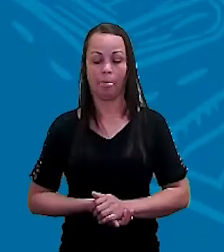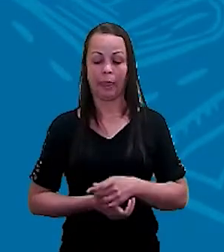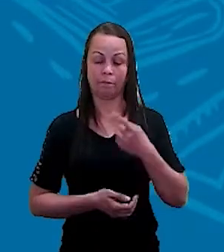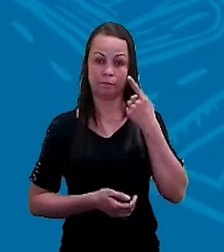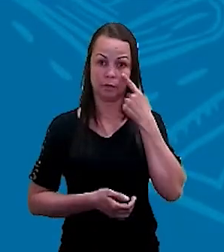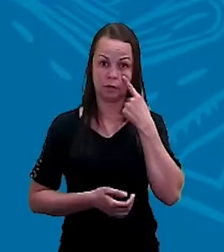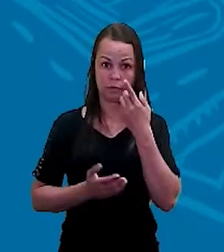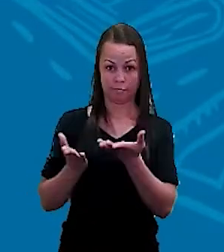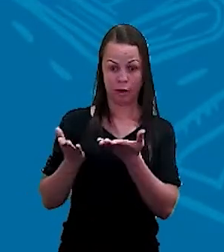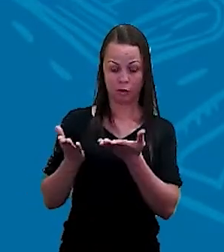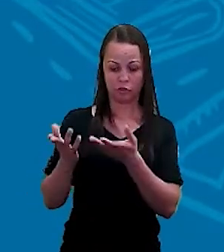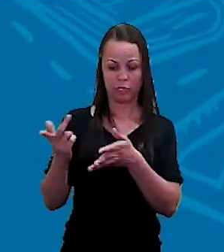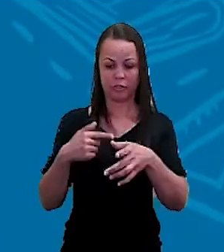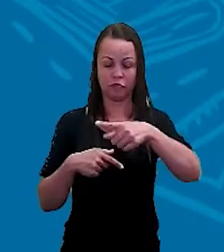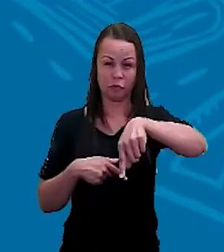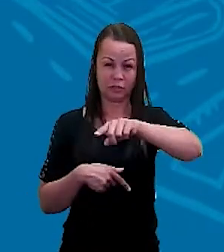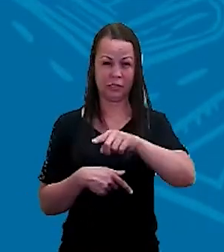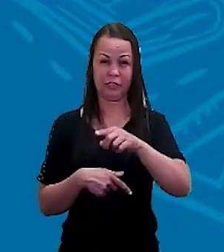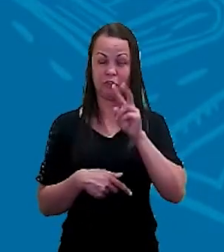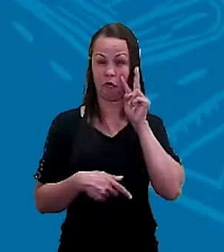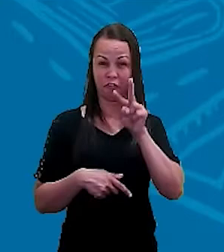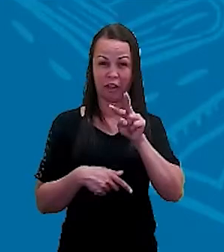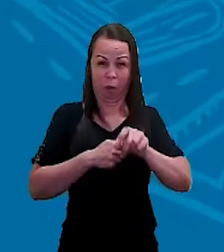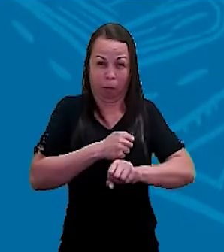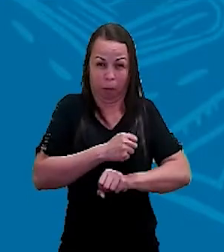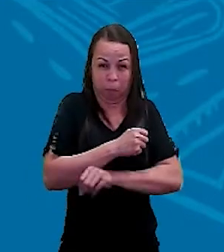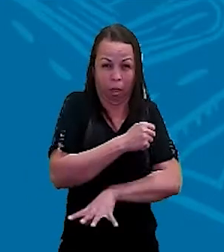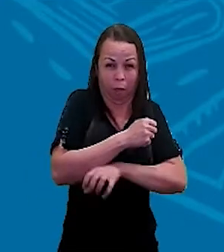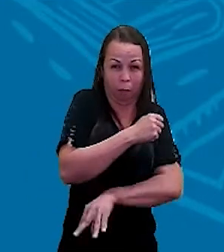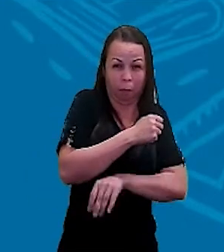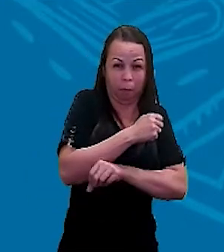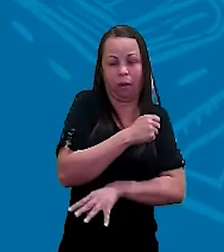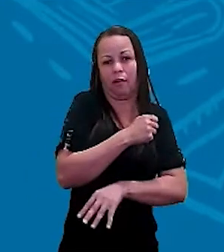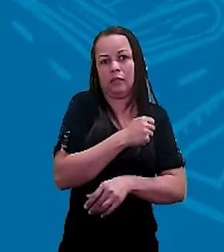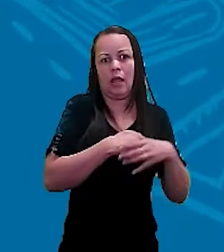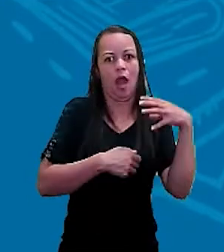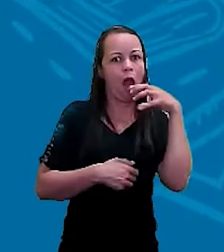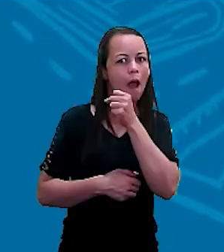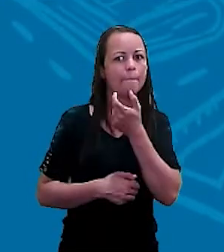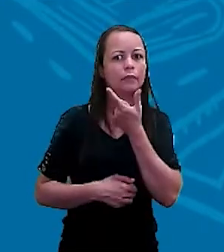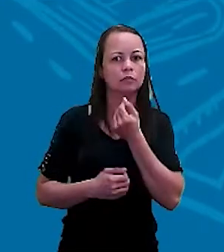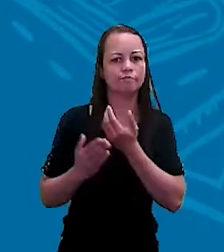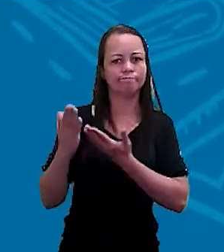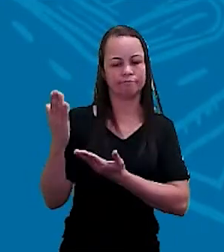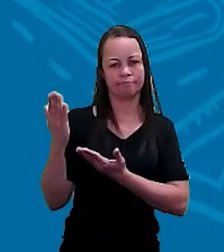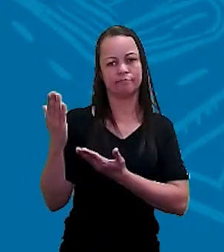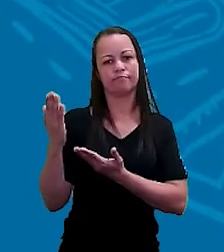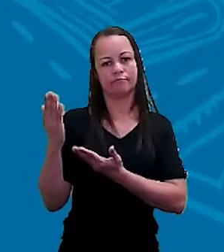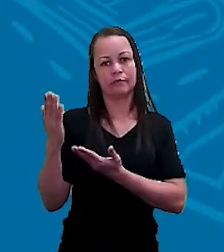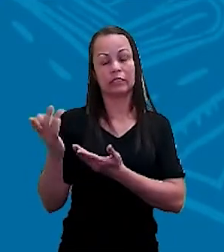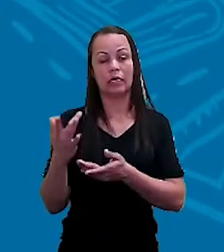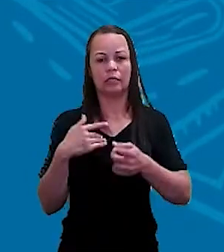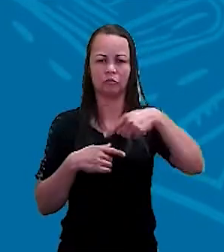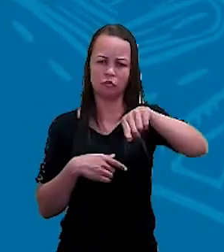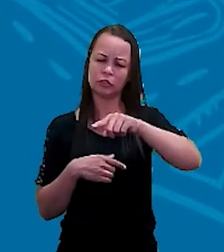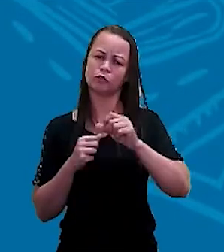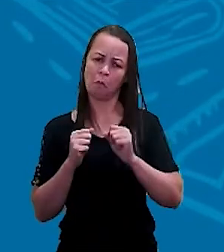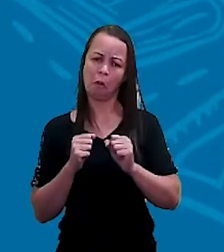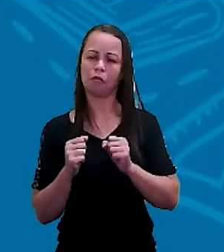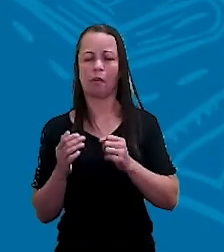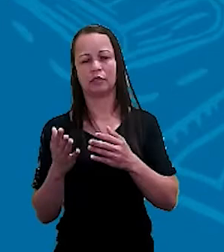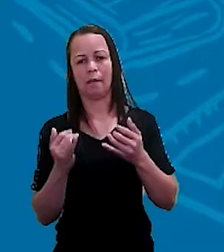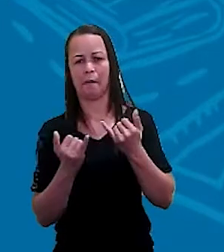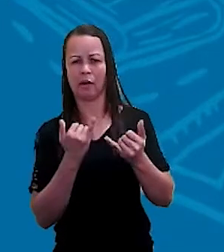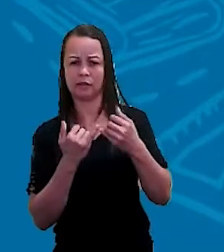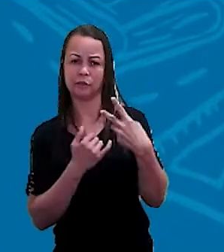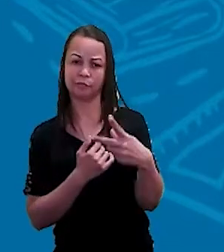vendo, esse rapaz está quase virando um jato, né? E talvez você pode ter passado por um evento parecido com esse.